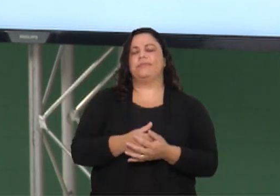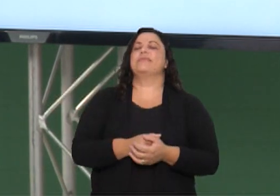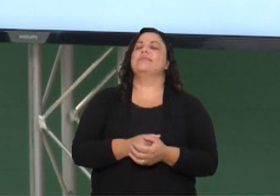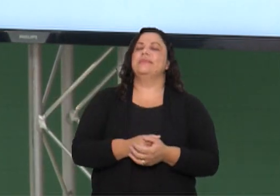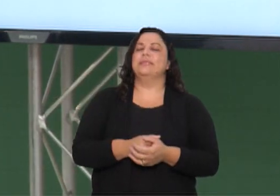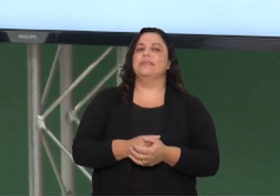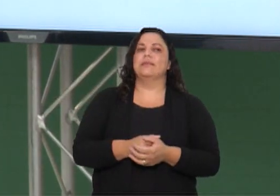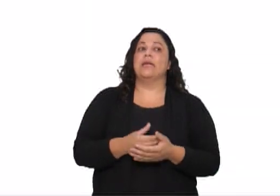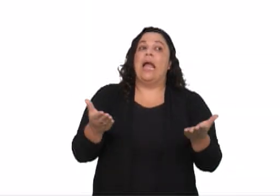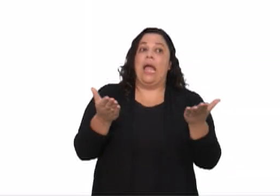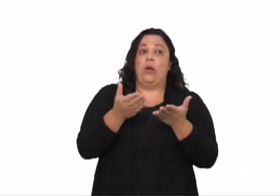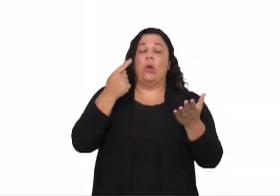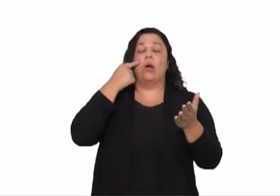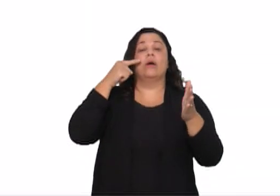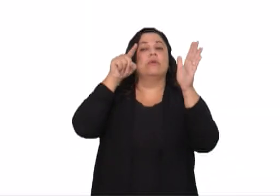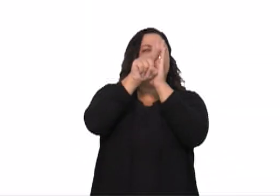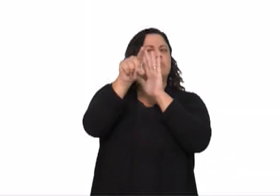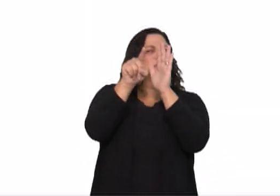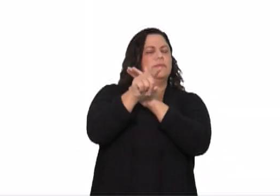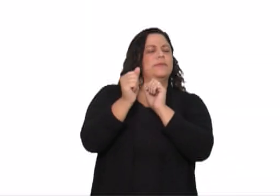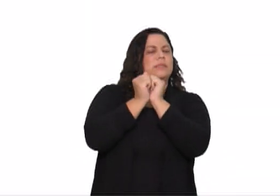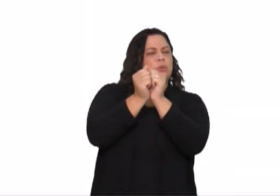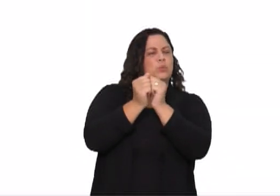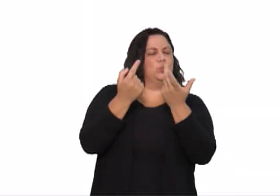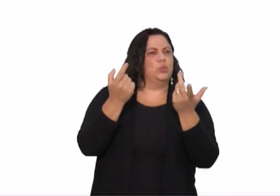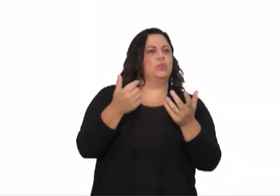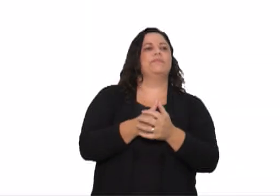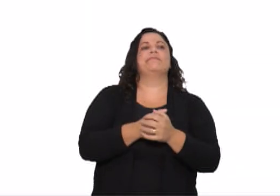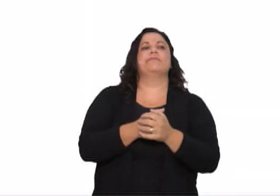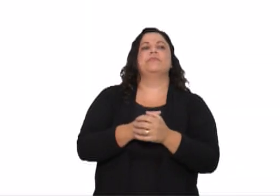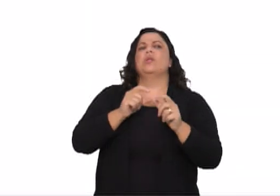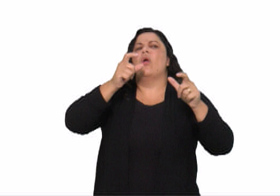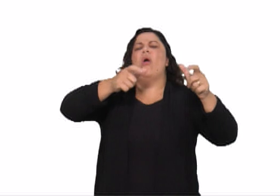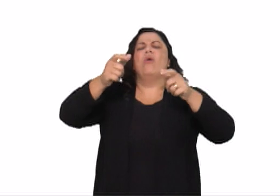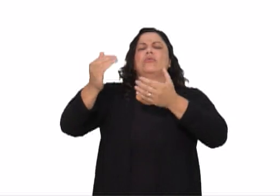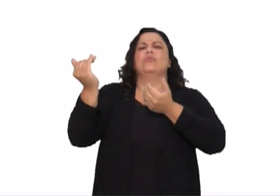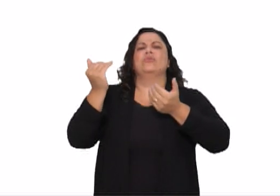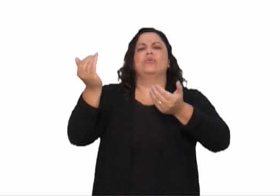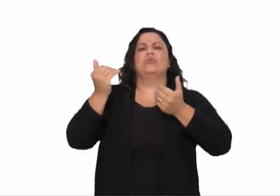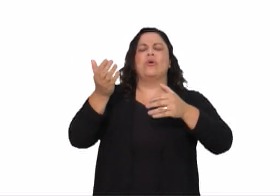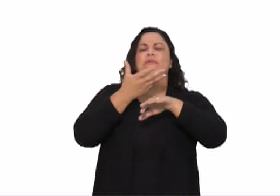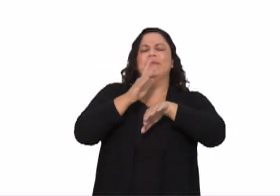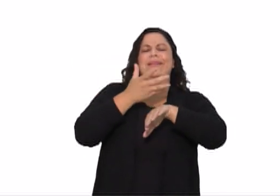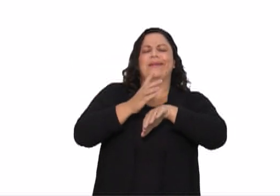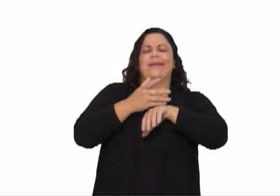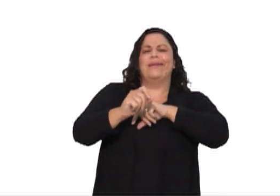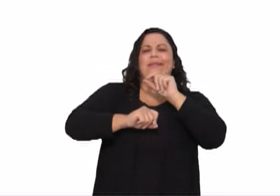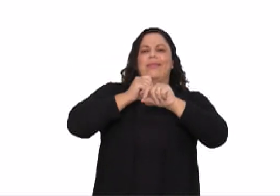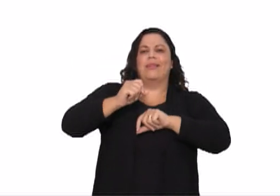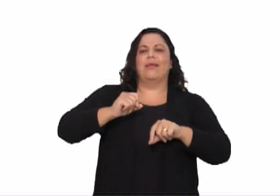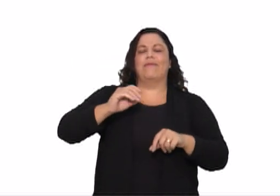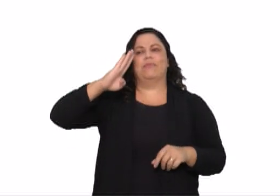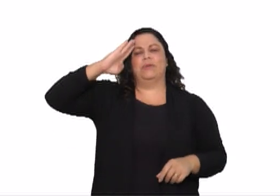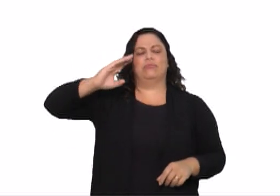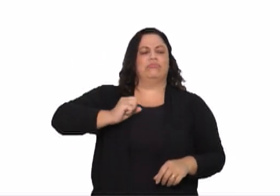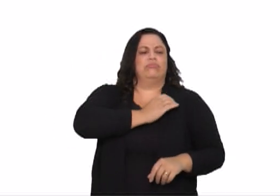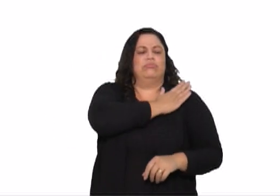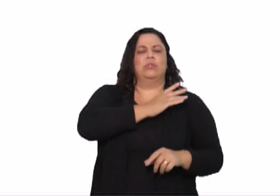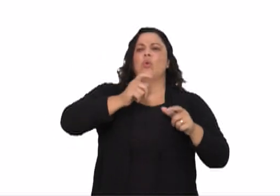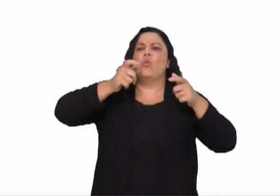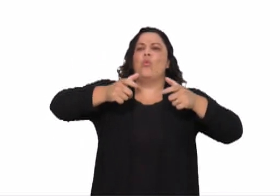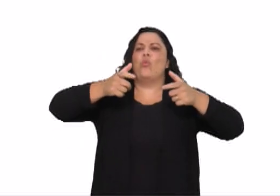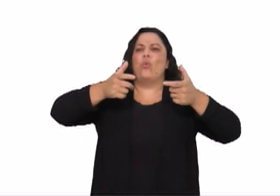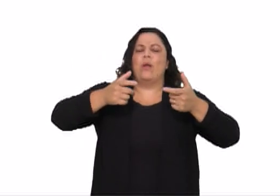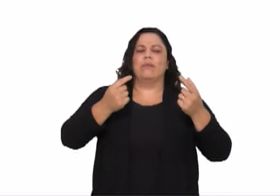está atento à nossa aula. Onde o jovem espartano treinava para se tornar um guerreiro? Vamos lá. Na Ápela, na Jerúsia, só se